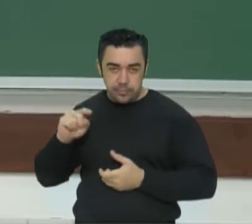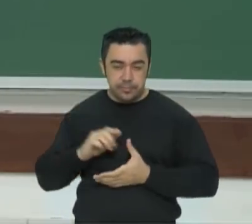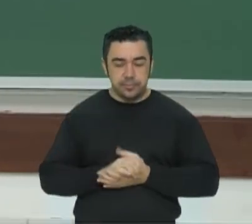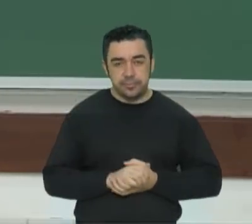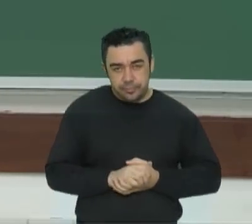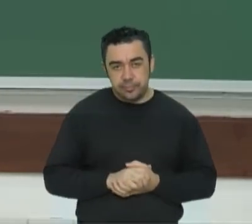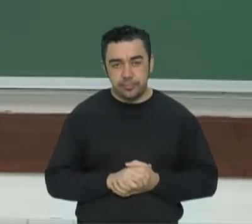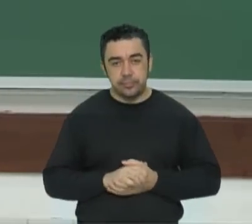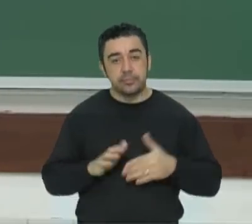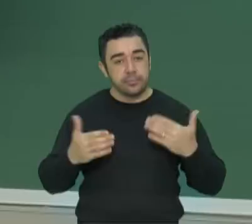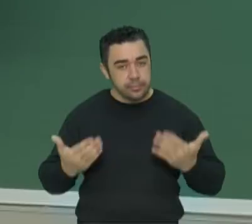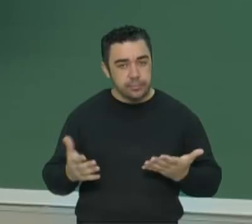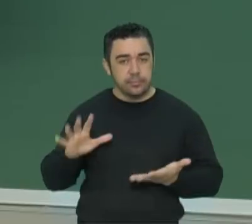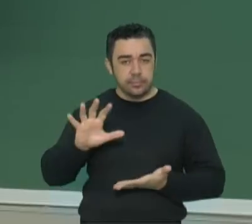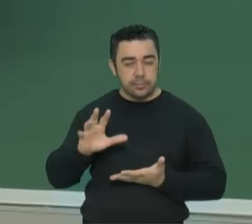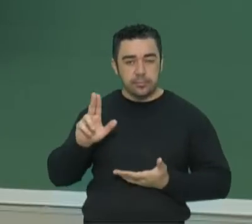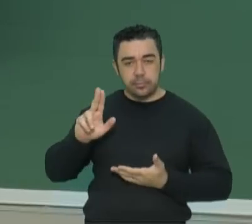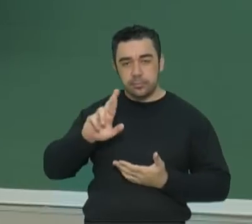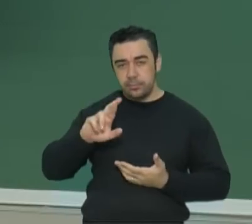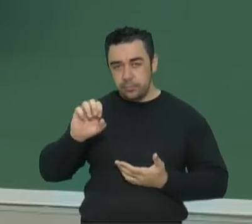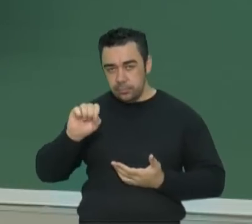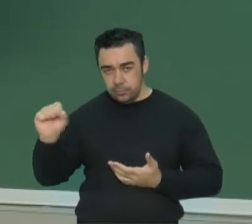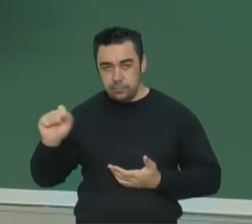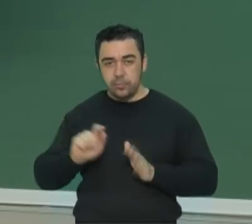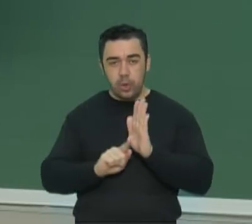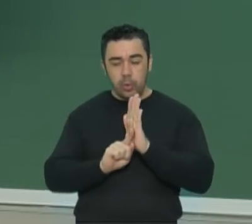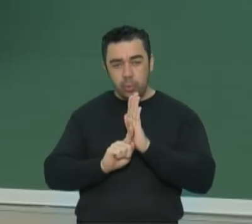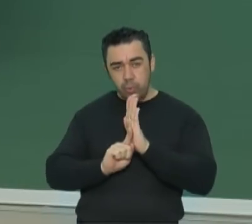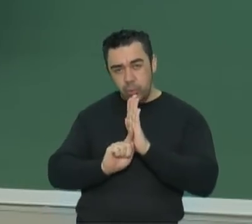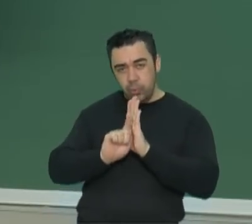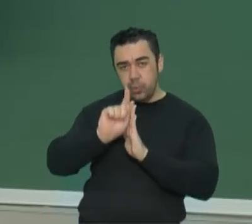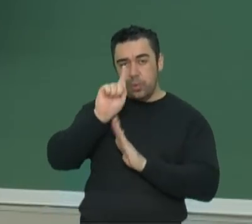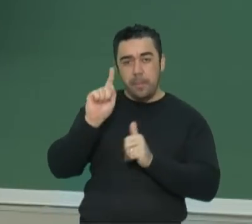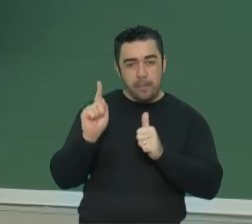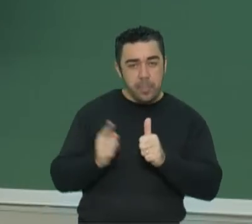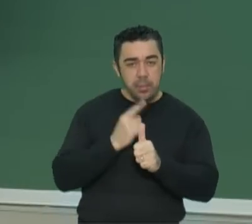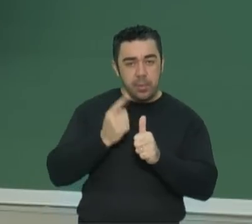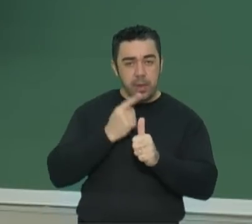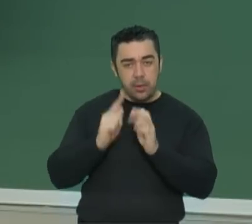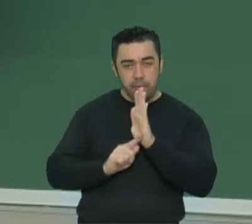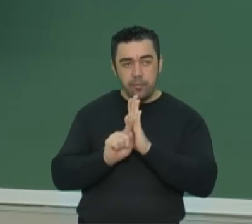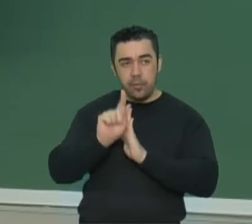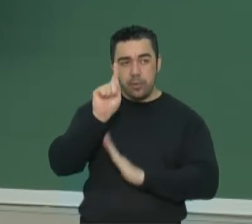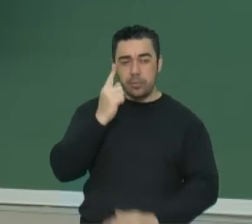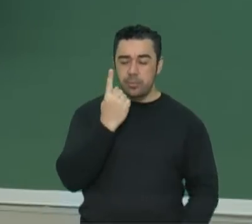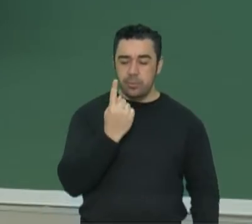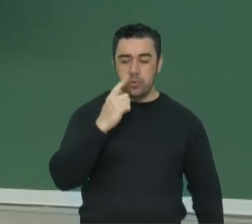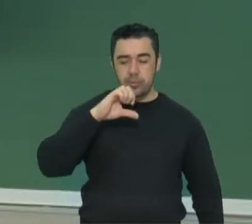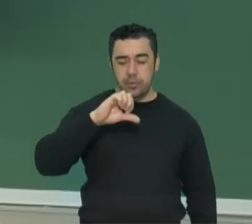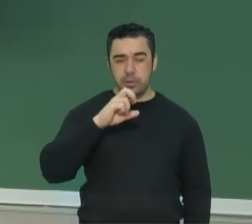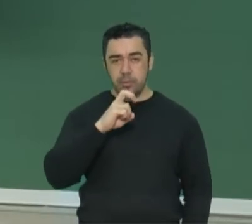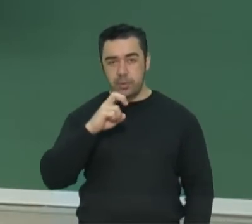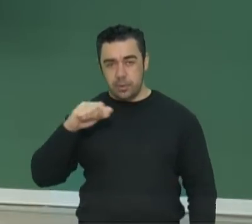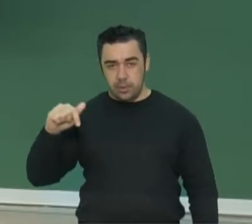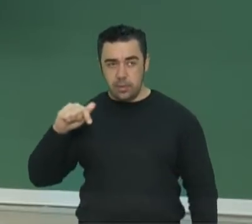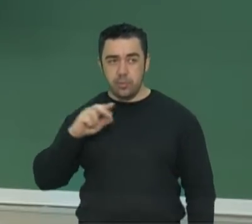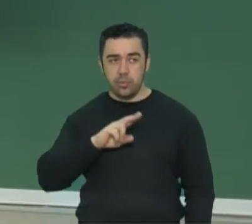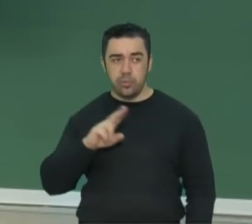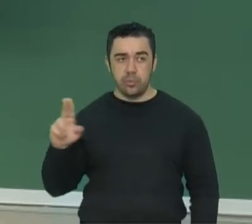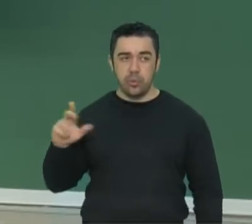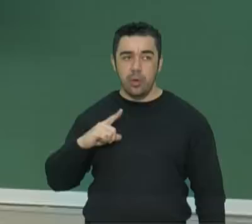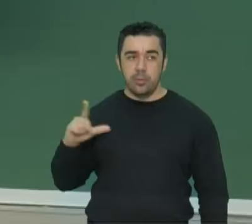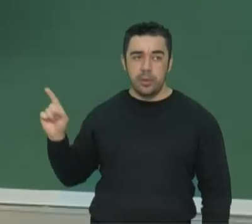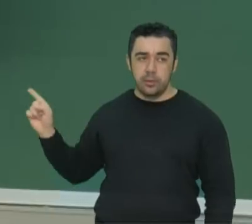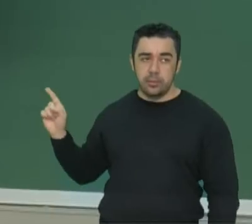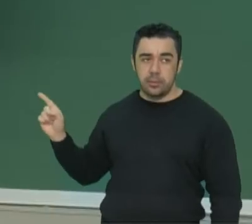aí, então, a União Soviética lançou o primeiro foguete. Em 1957, o Sputnik